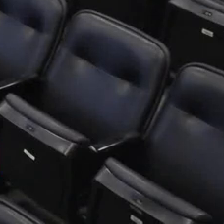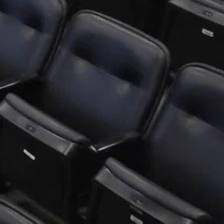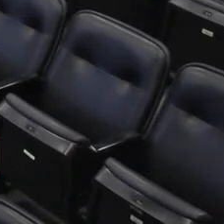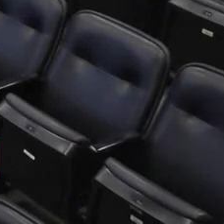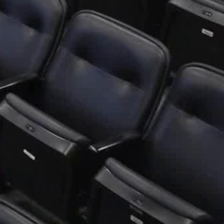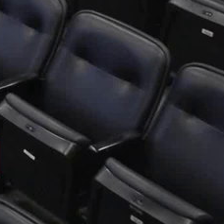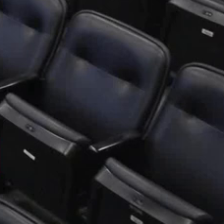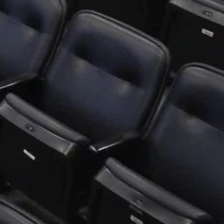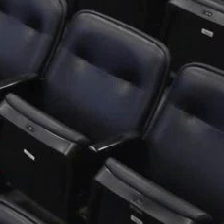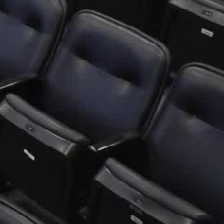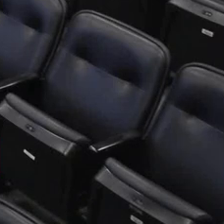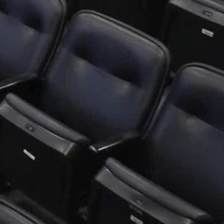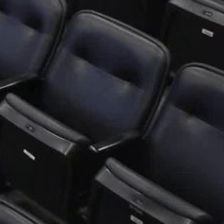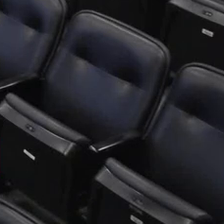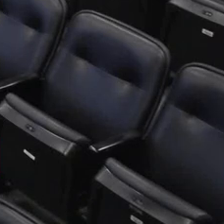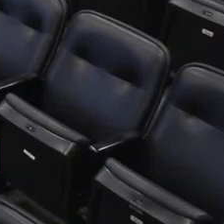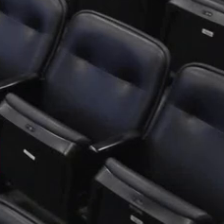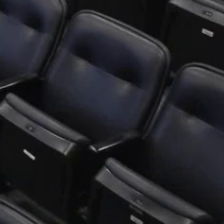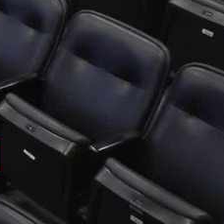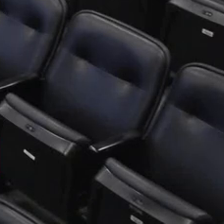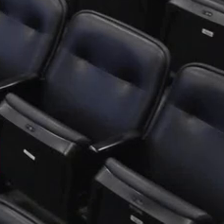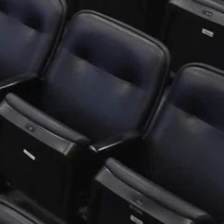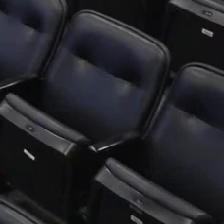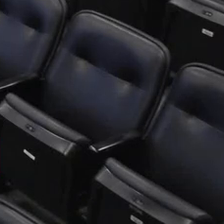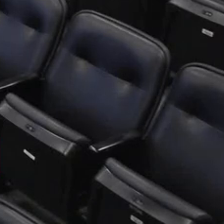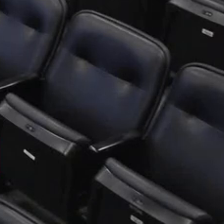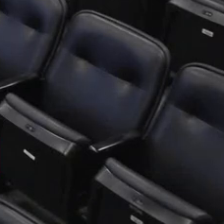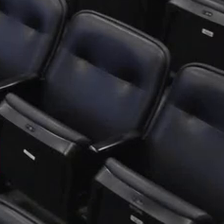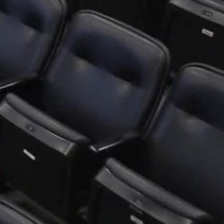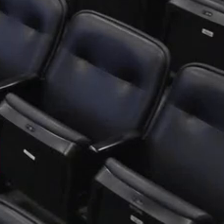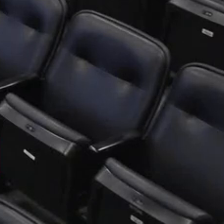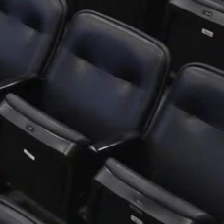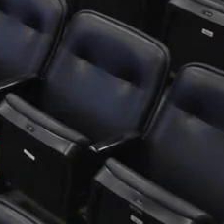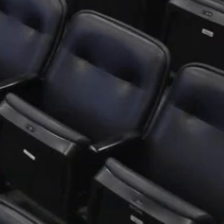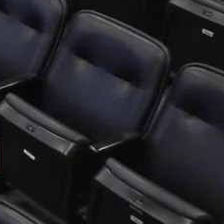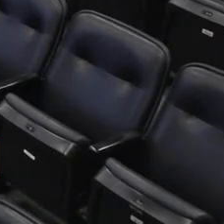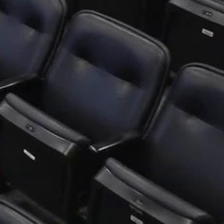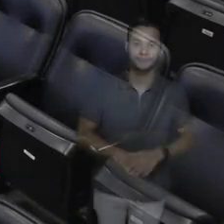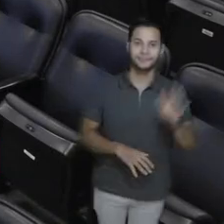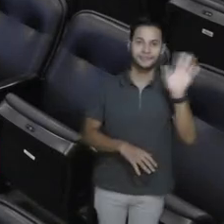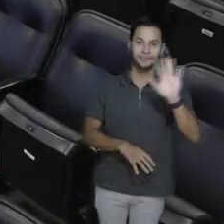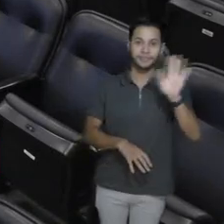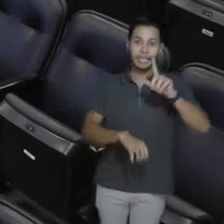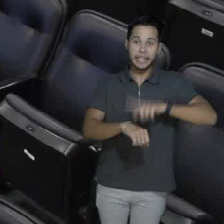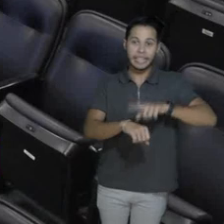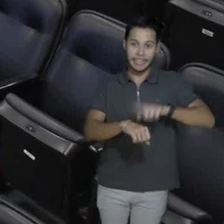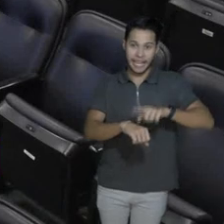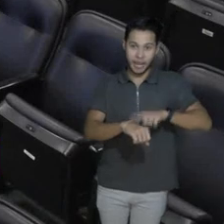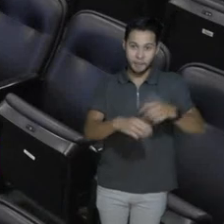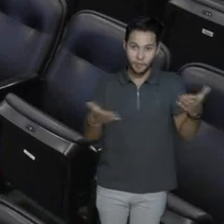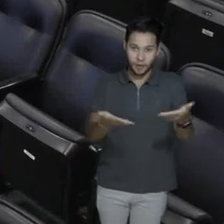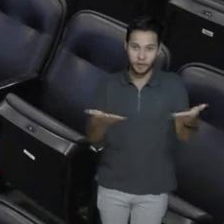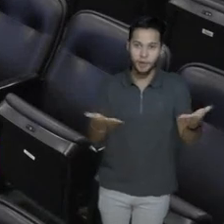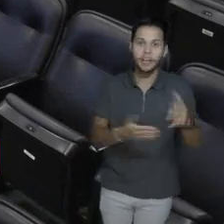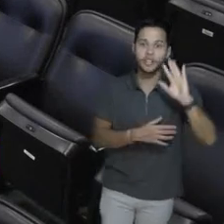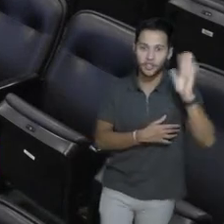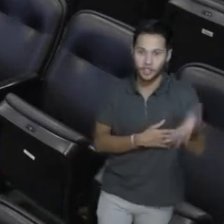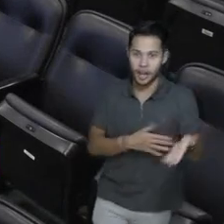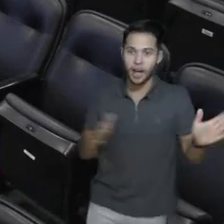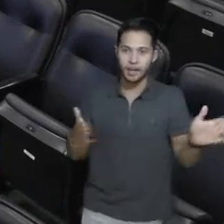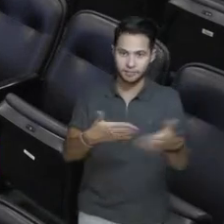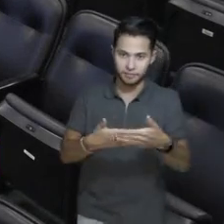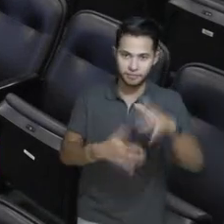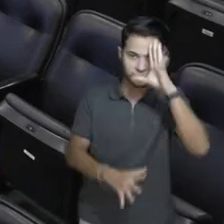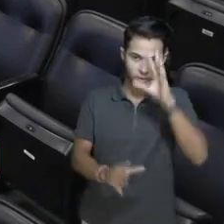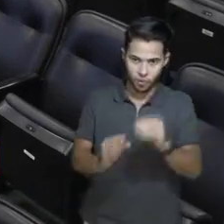fechamos os nossos 3 minutos mais um minutinho para vocês concluirem escreverem o problema na folha para